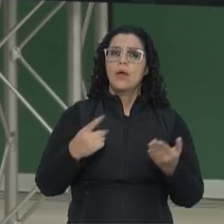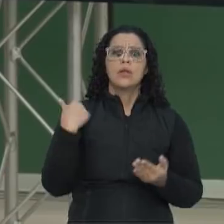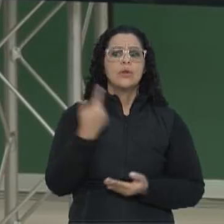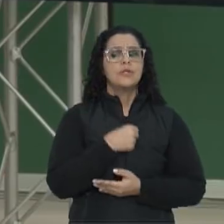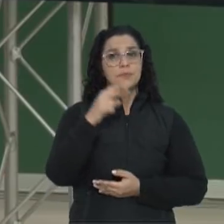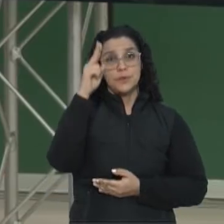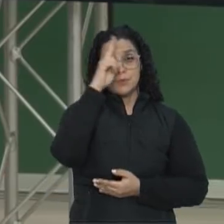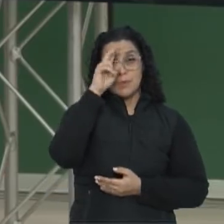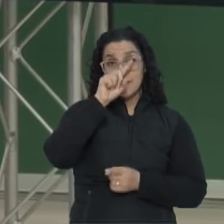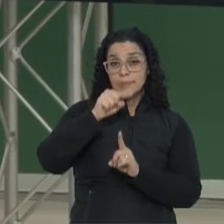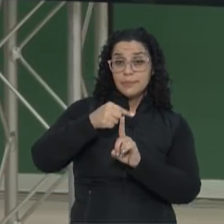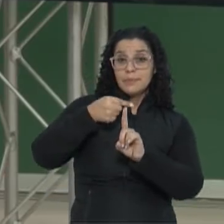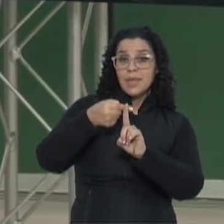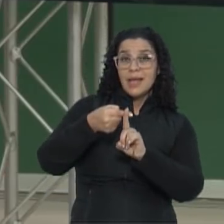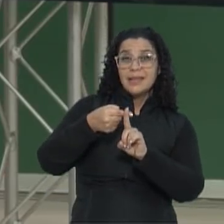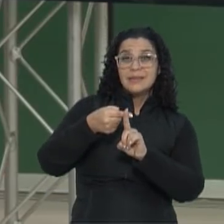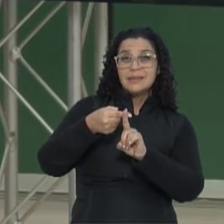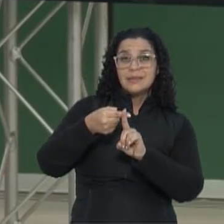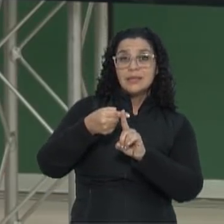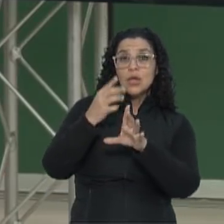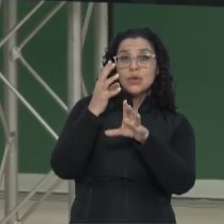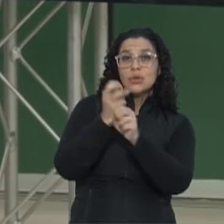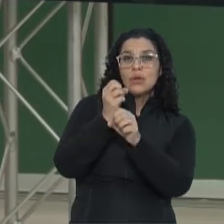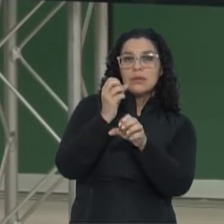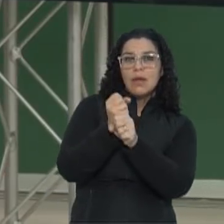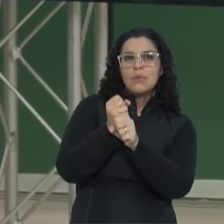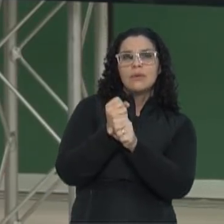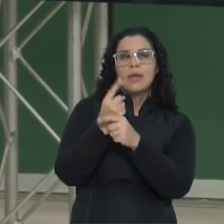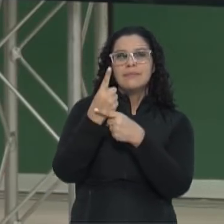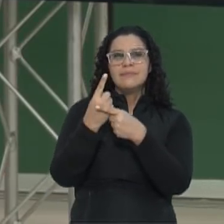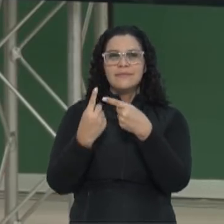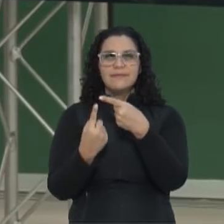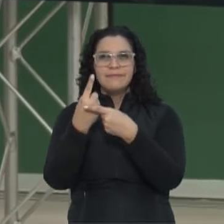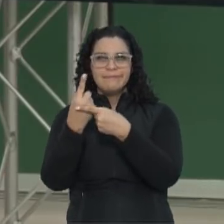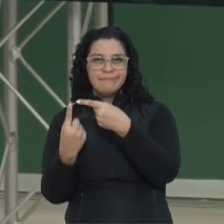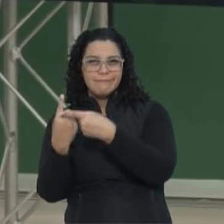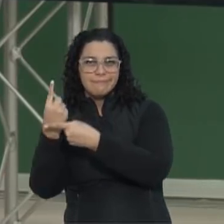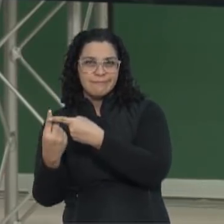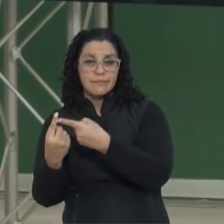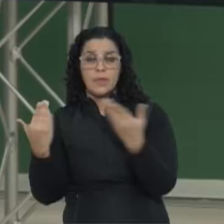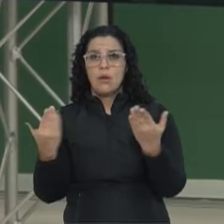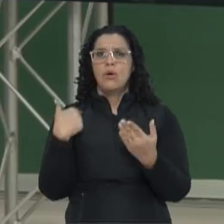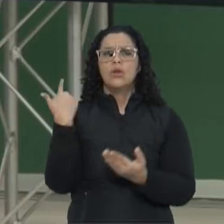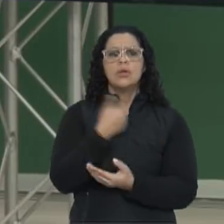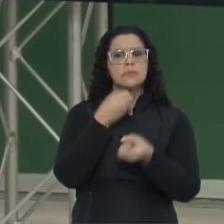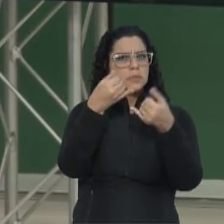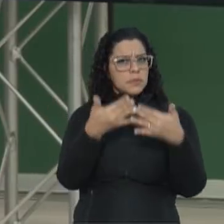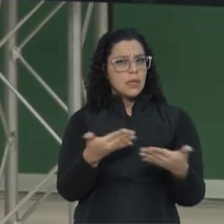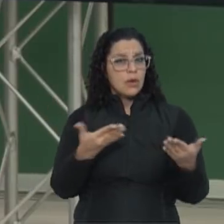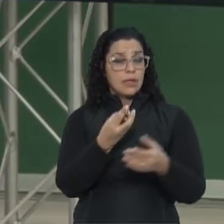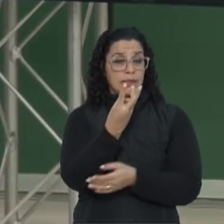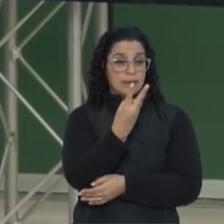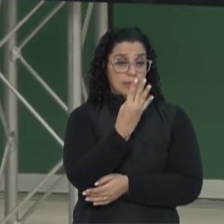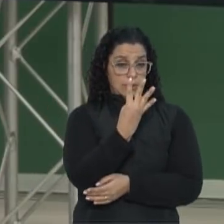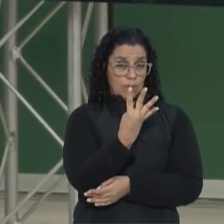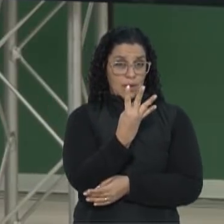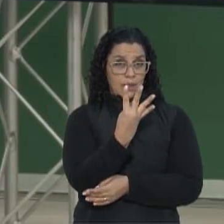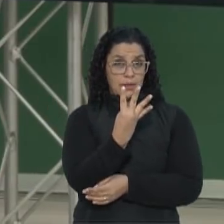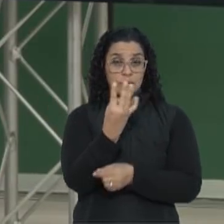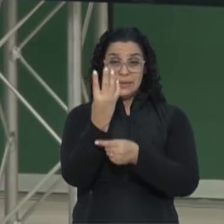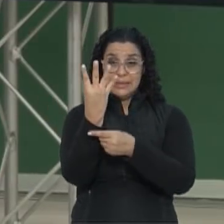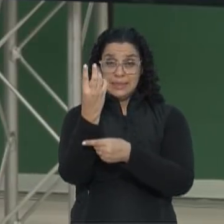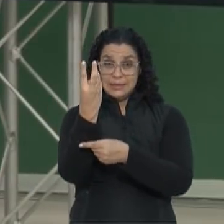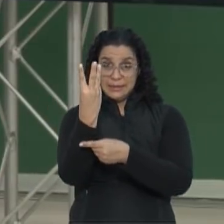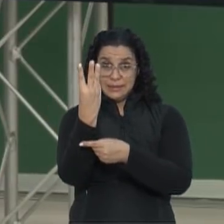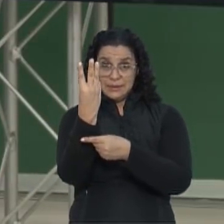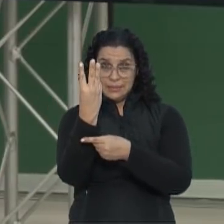lembrar da adição de fração, que acontece o quê? Quando eu falo em 34 inteiros, é como se fosse 34 sobre